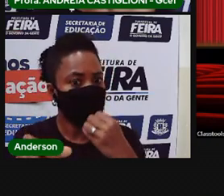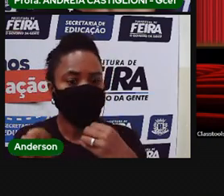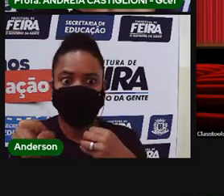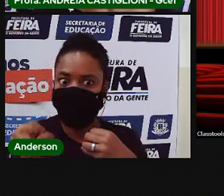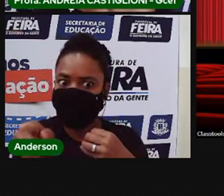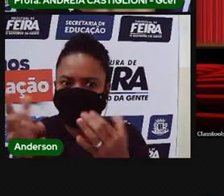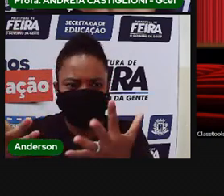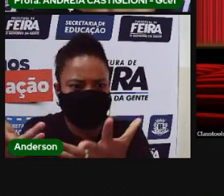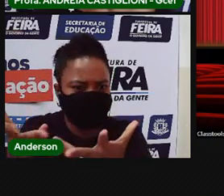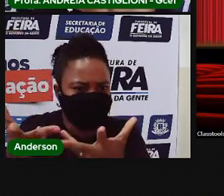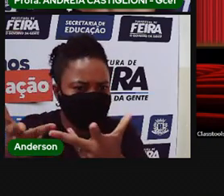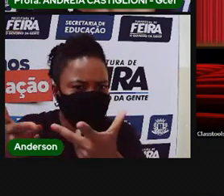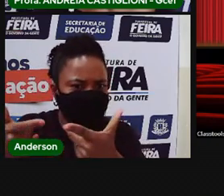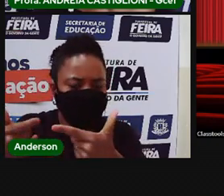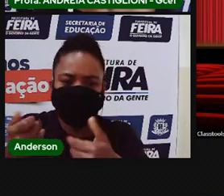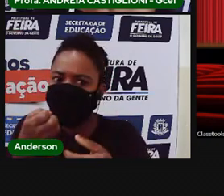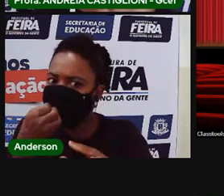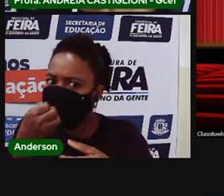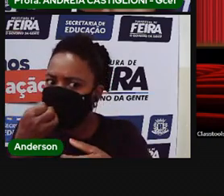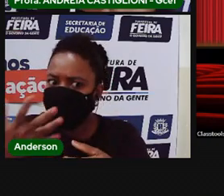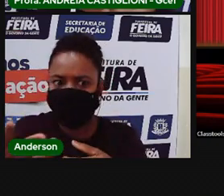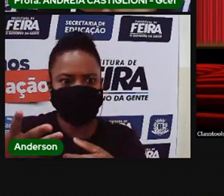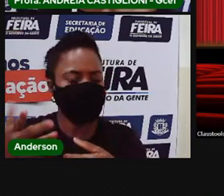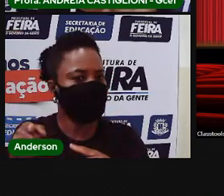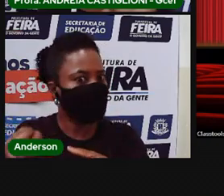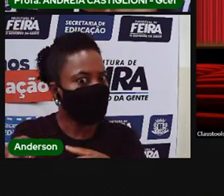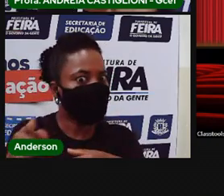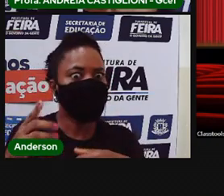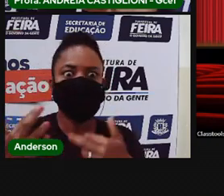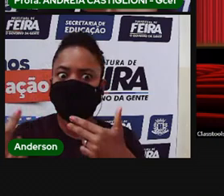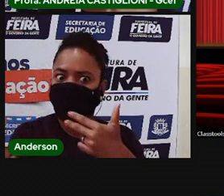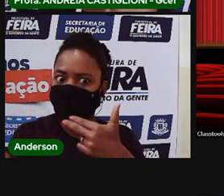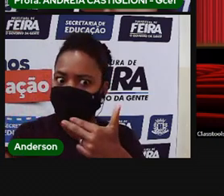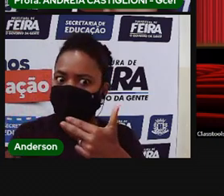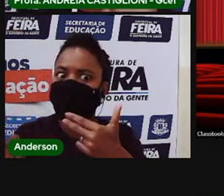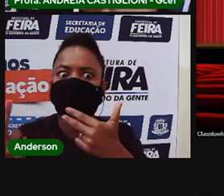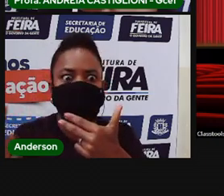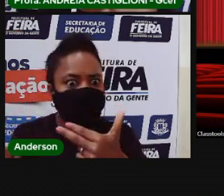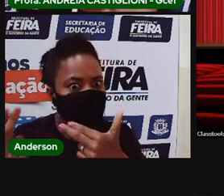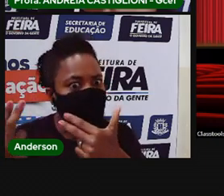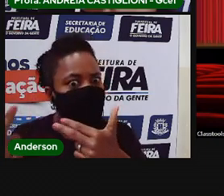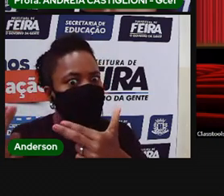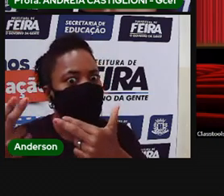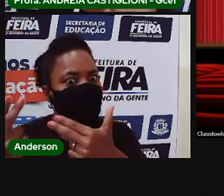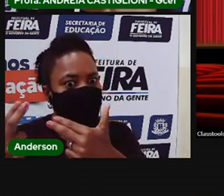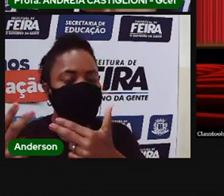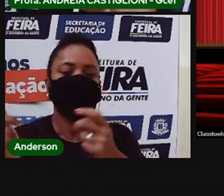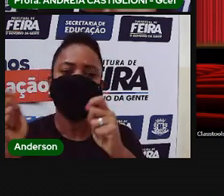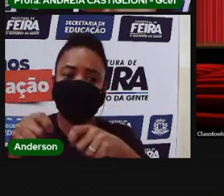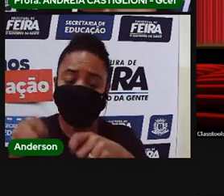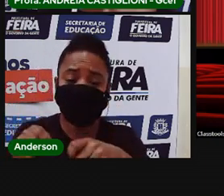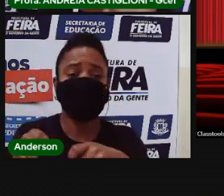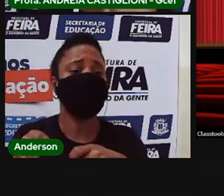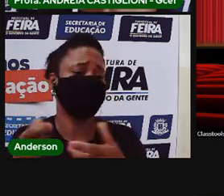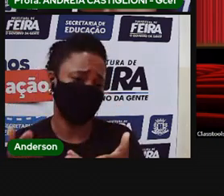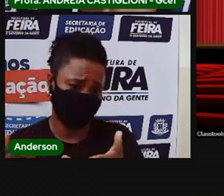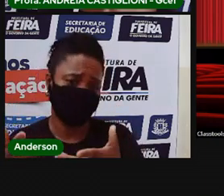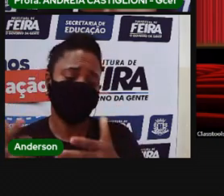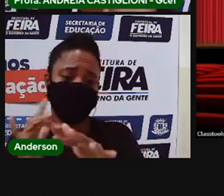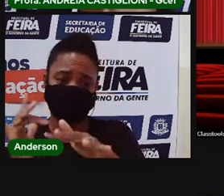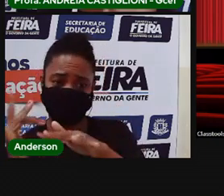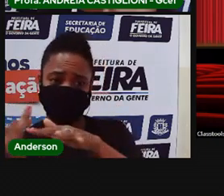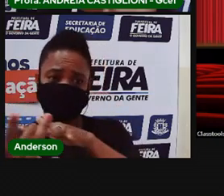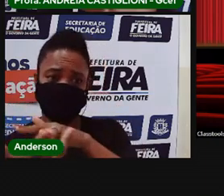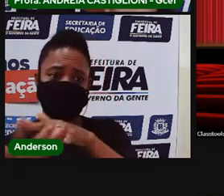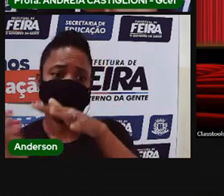nicho na rede social, que é o mesmo público, o mesmo perfil, você pode estar acompanhando as redes sociais de outras empresas, de